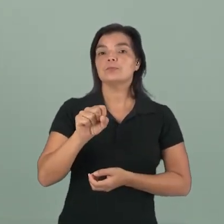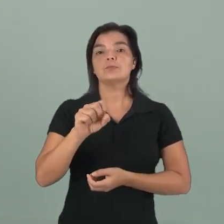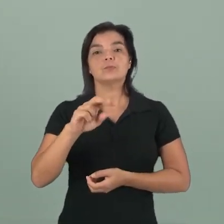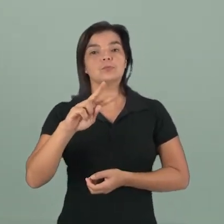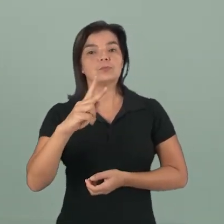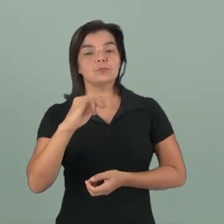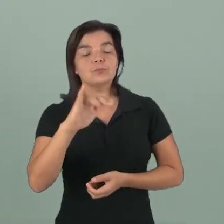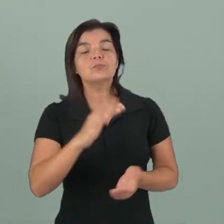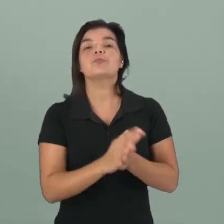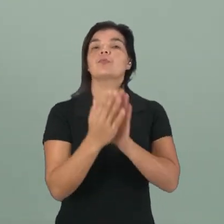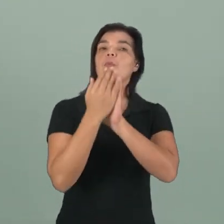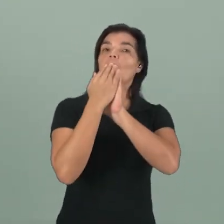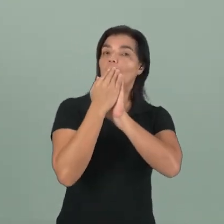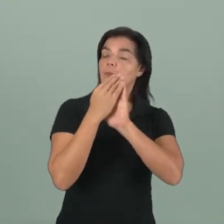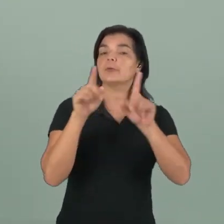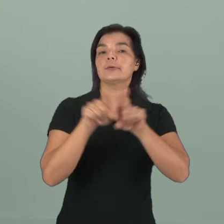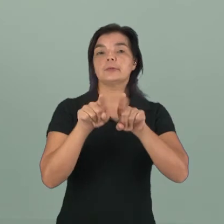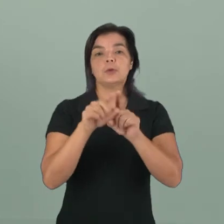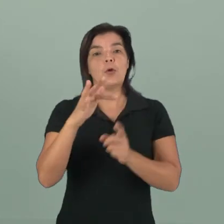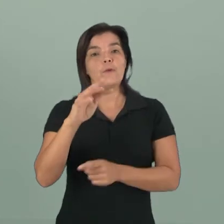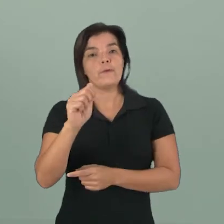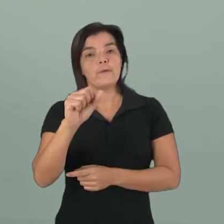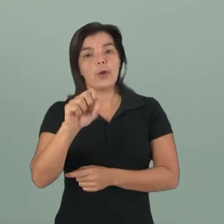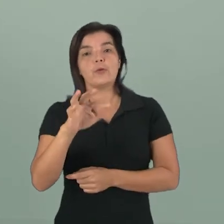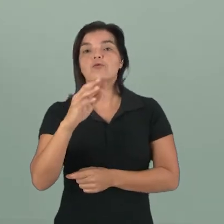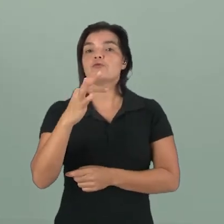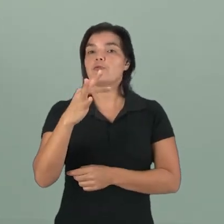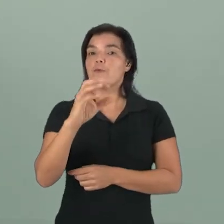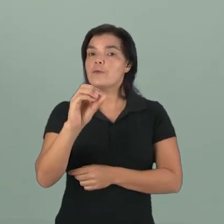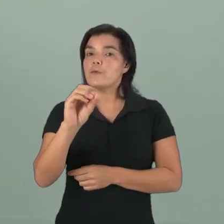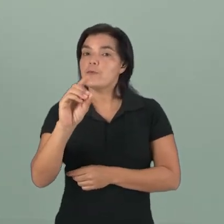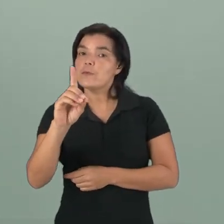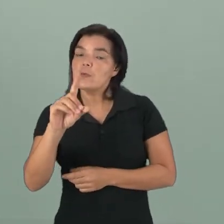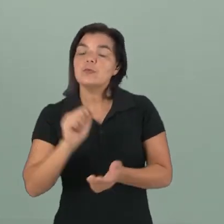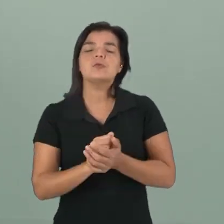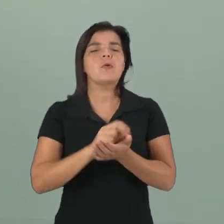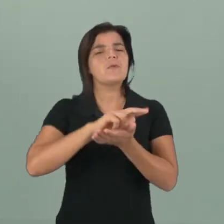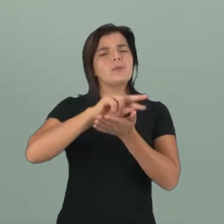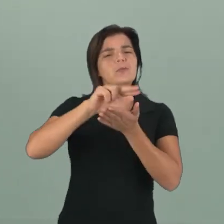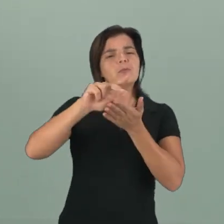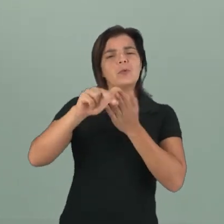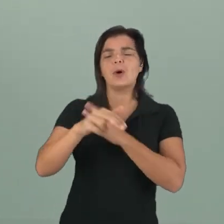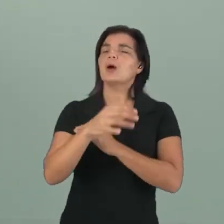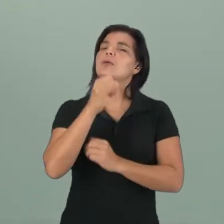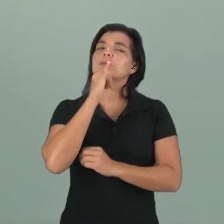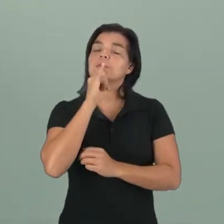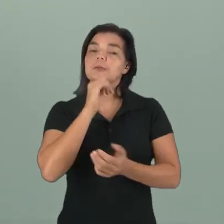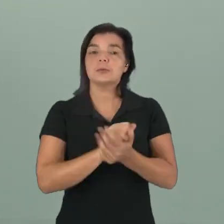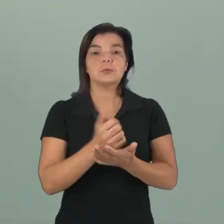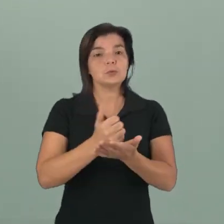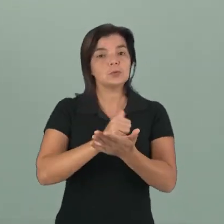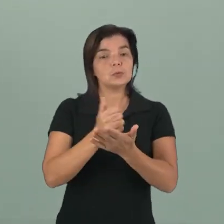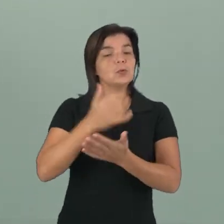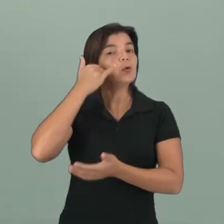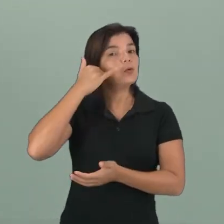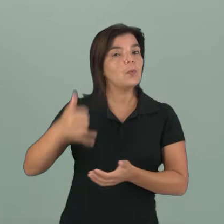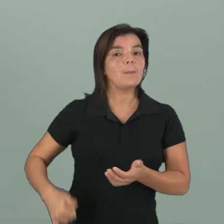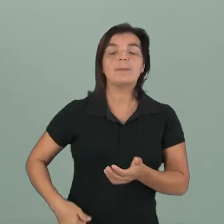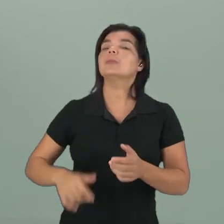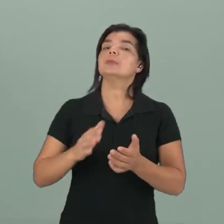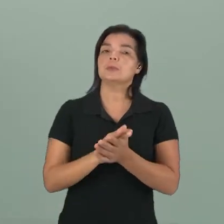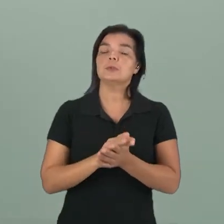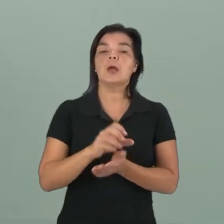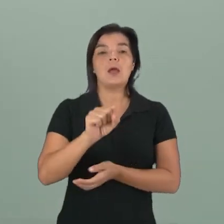hambúrguer, o fast food, entre outros. Então, são muitos exemplos. Da tecnologia, Smart TV, né?